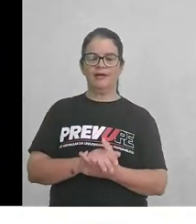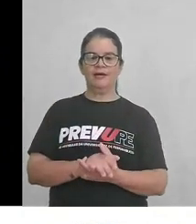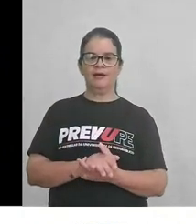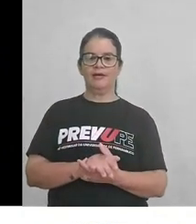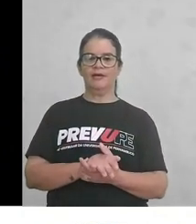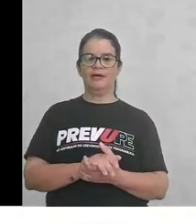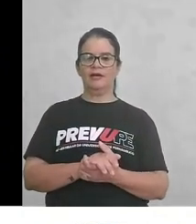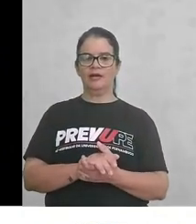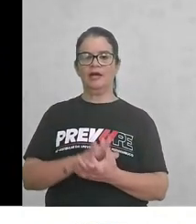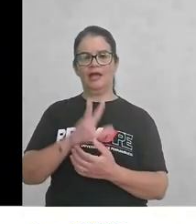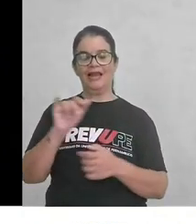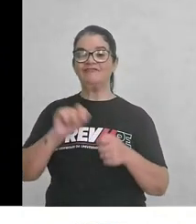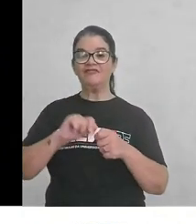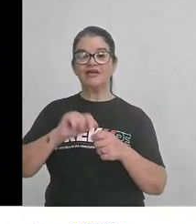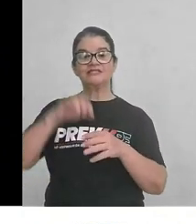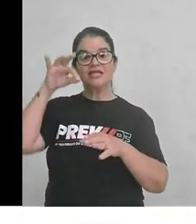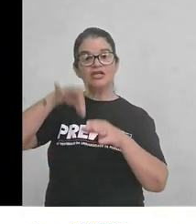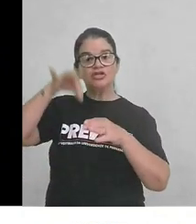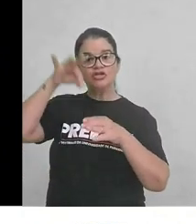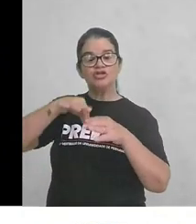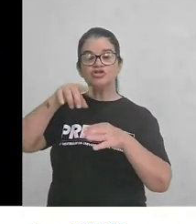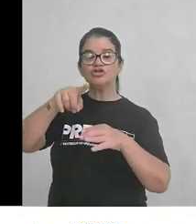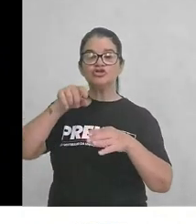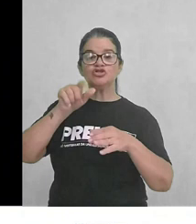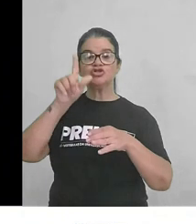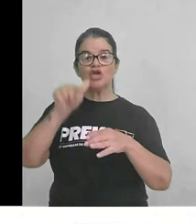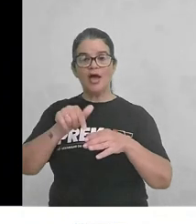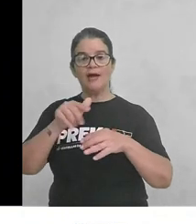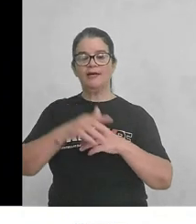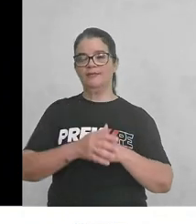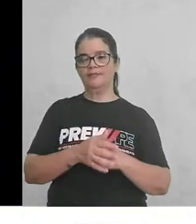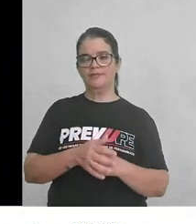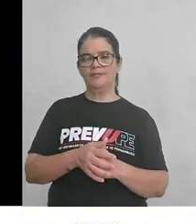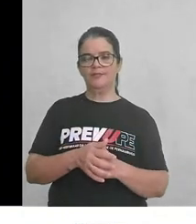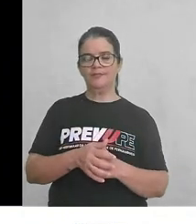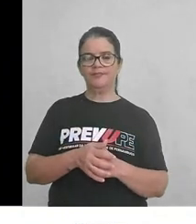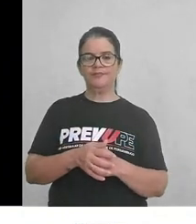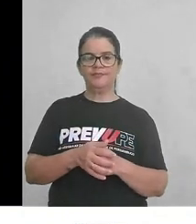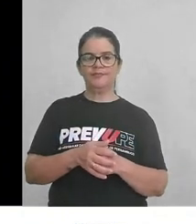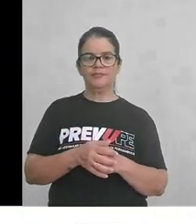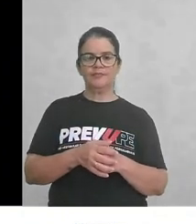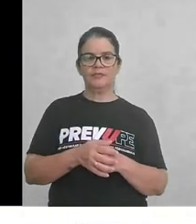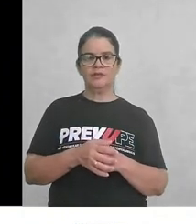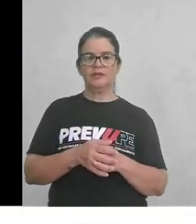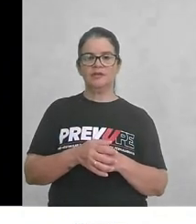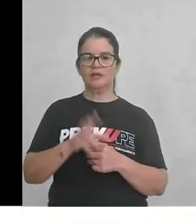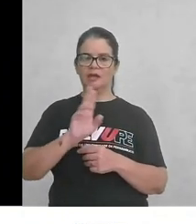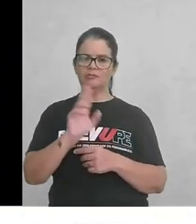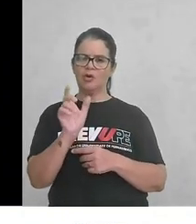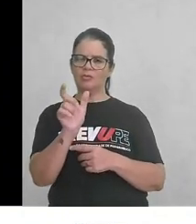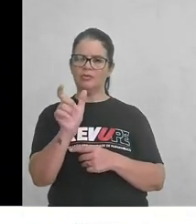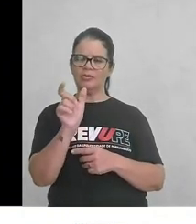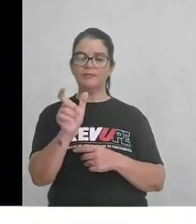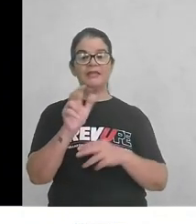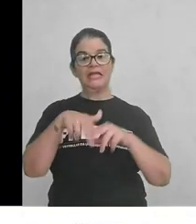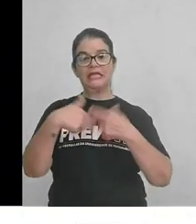Se asselhave. Então, vamos lá. Bom dia, senhor.